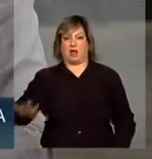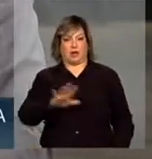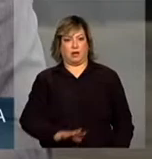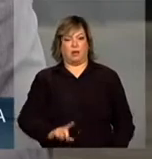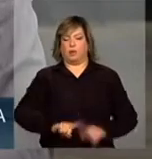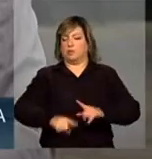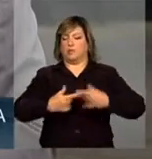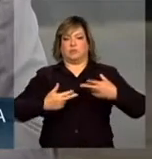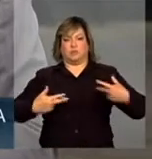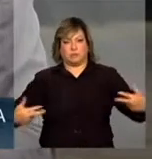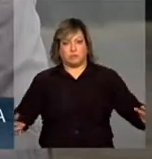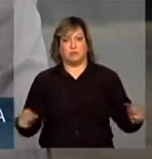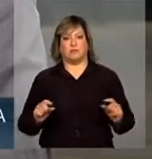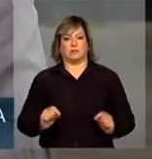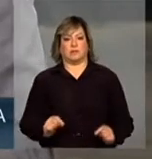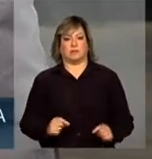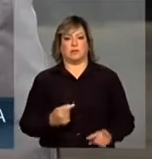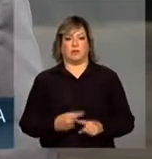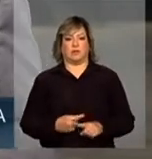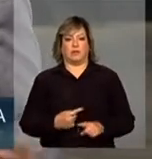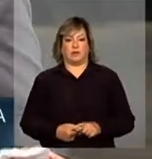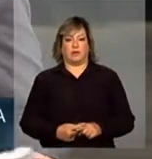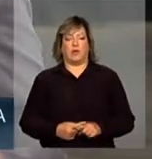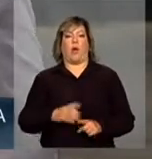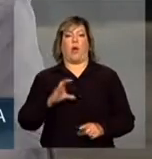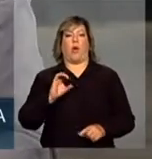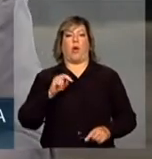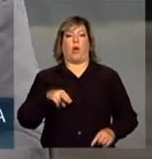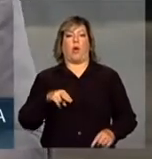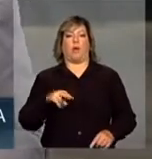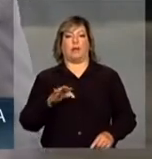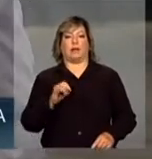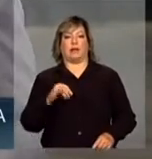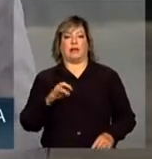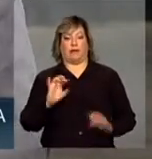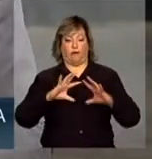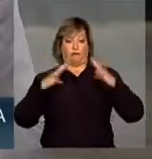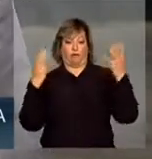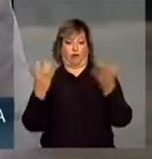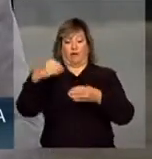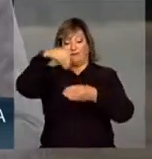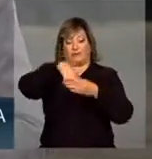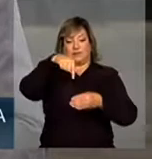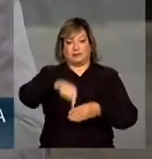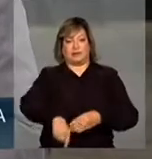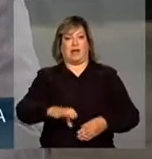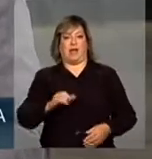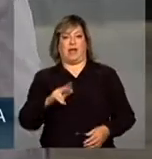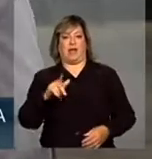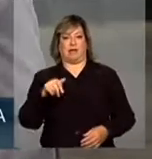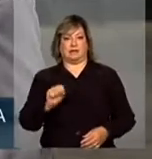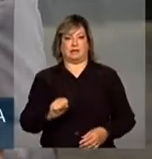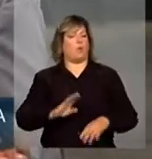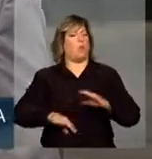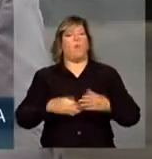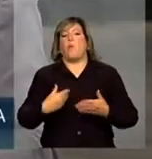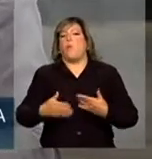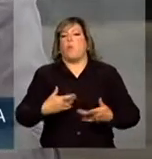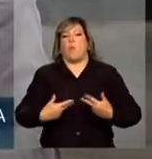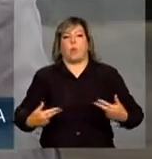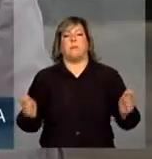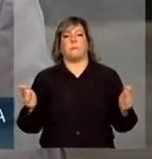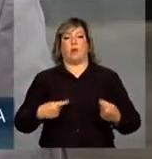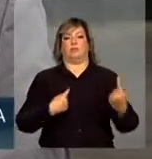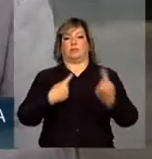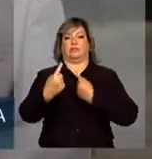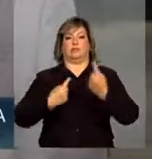Cargas containerizadas, né? Porque o contêiner não é uma carga, é o invólucro. As medidas para... Qualquer carga pode ser movimentada